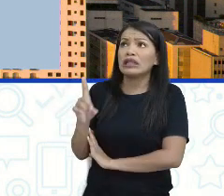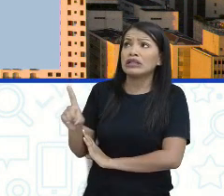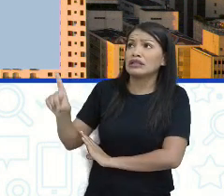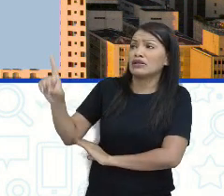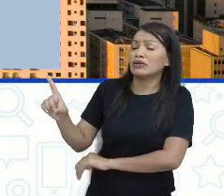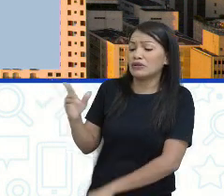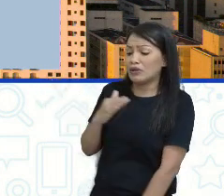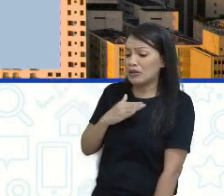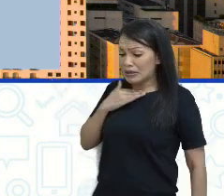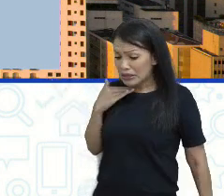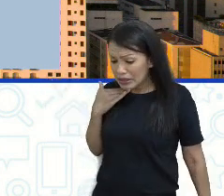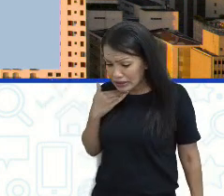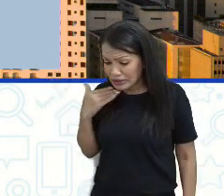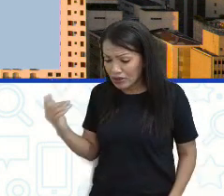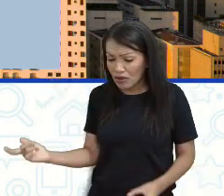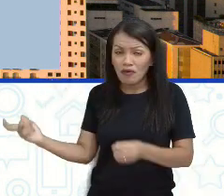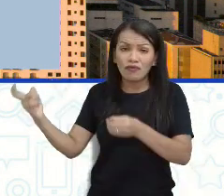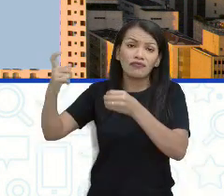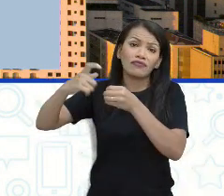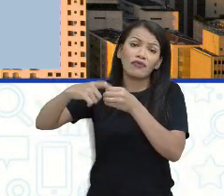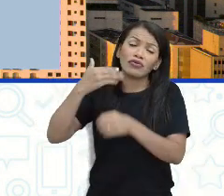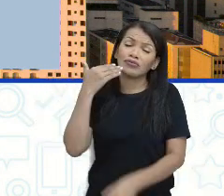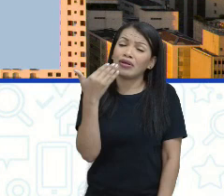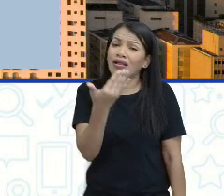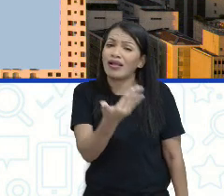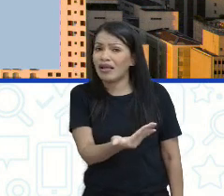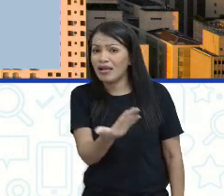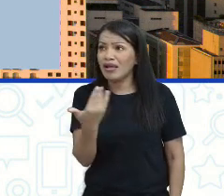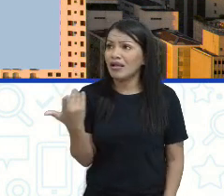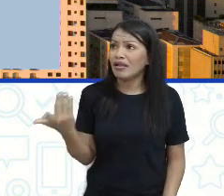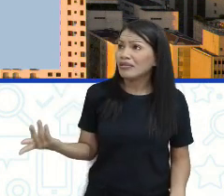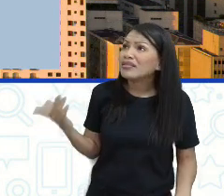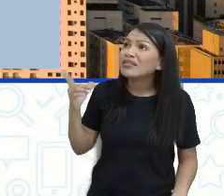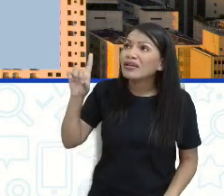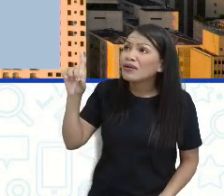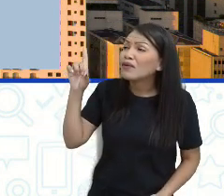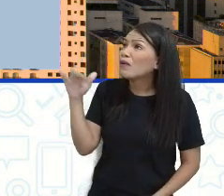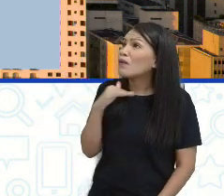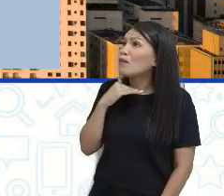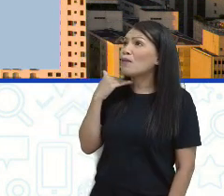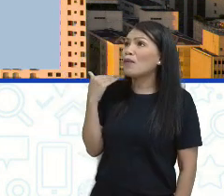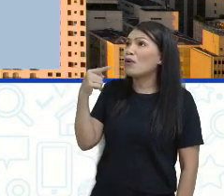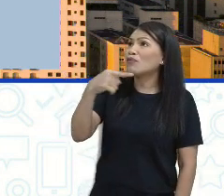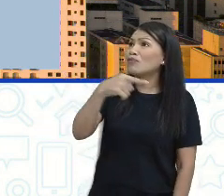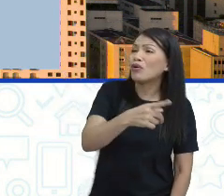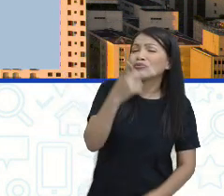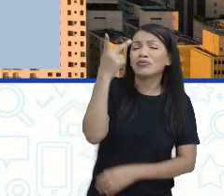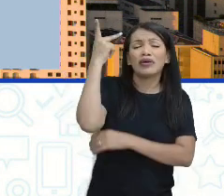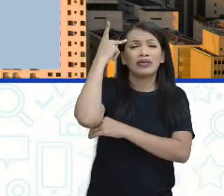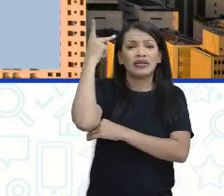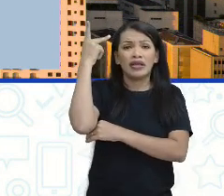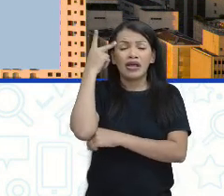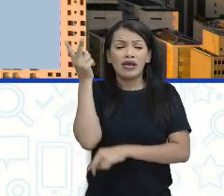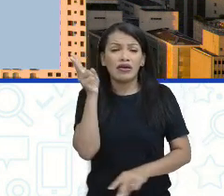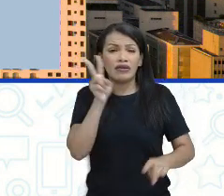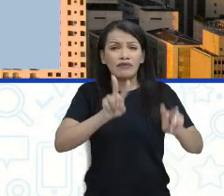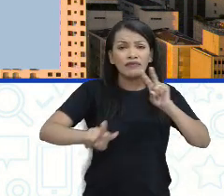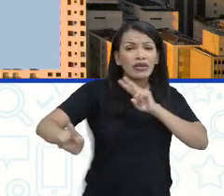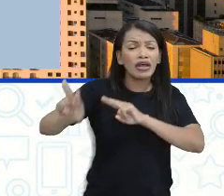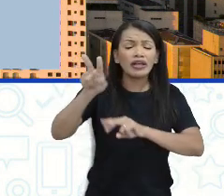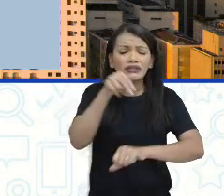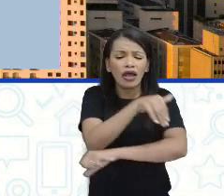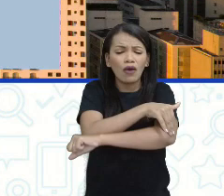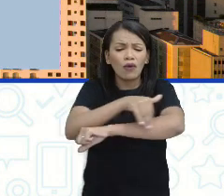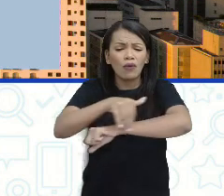morra sem que eu volte para lá. Não permita, Deus, que eu morra sem que eu volte para São Paulo, sem que veja a Rua 15